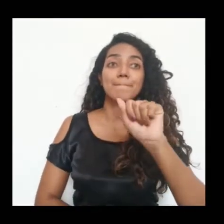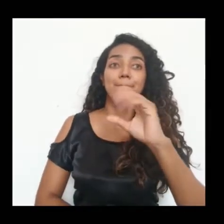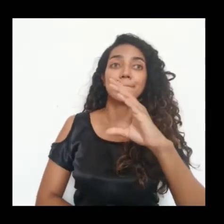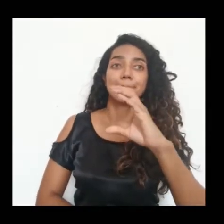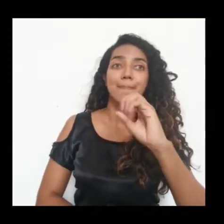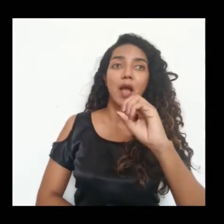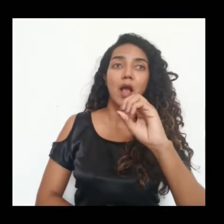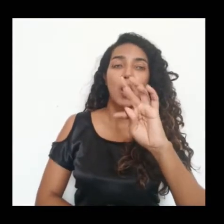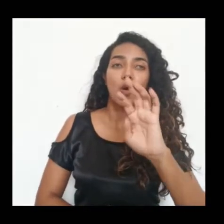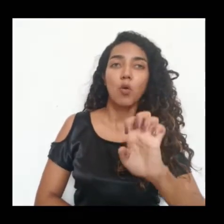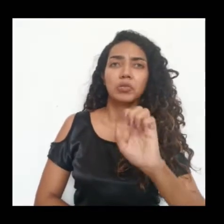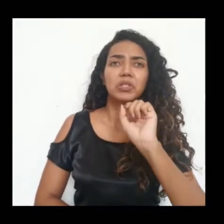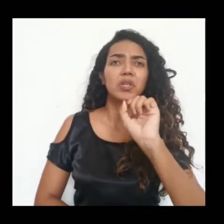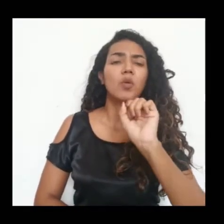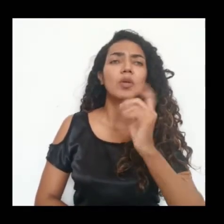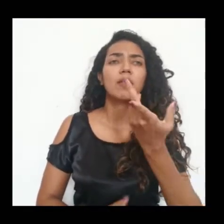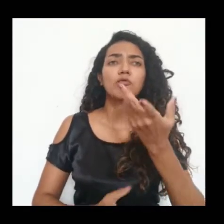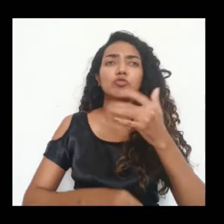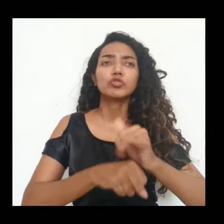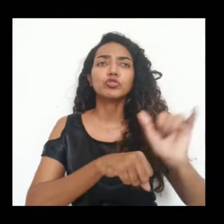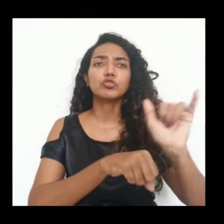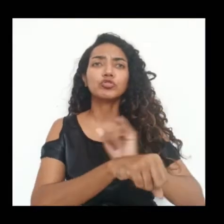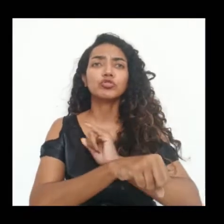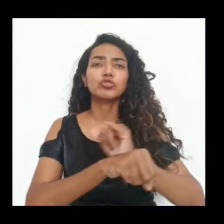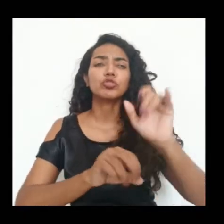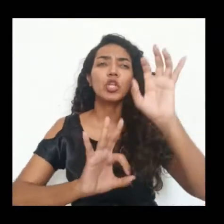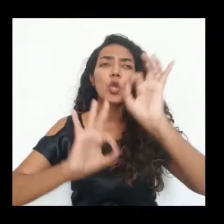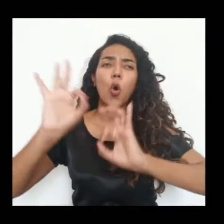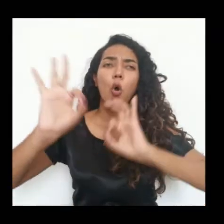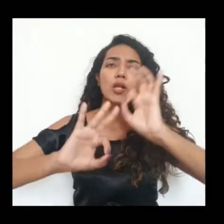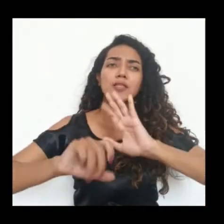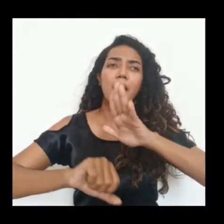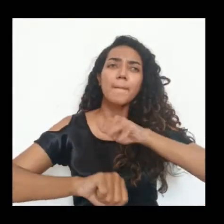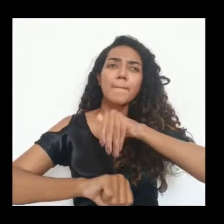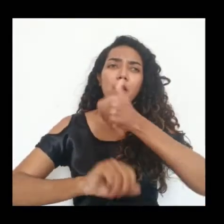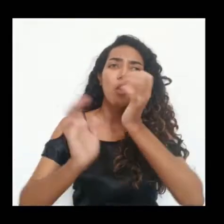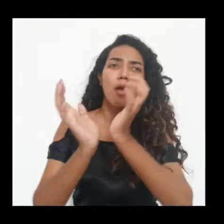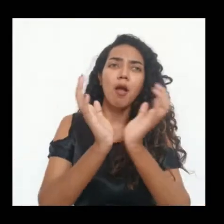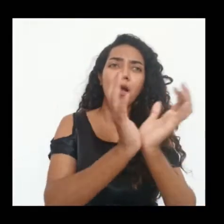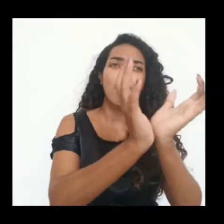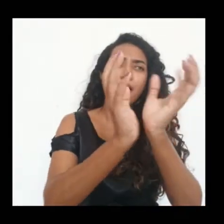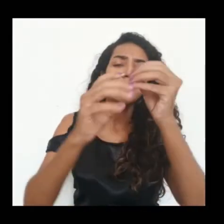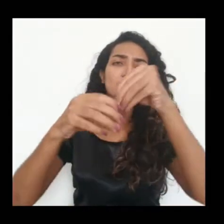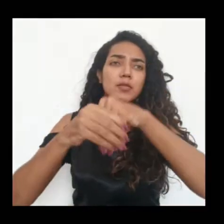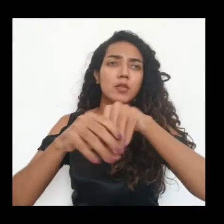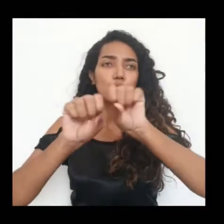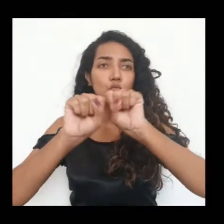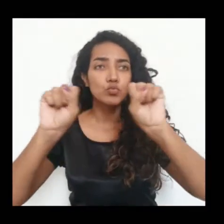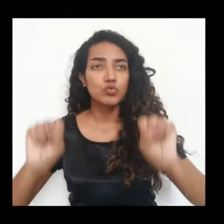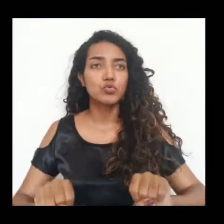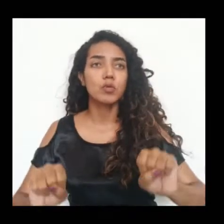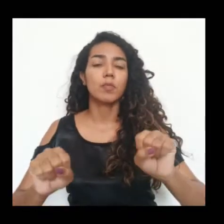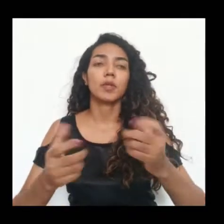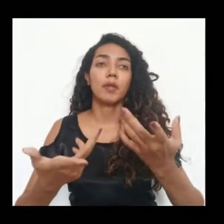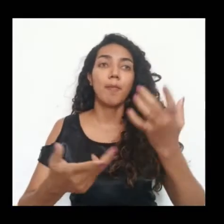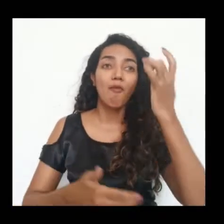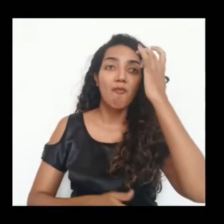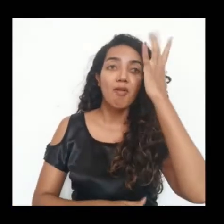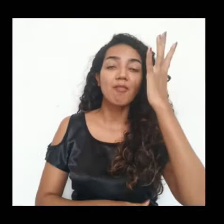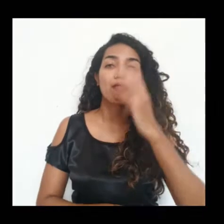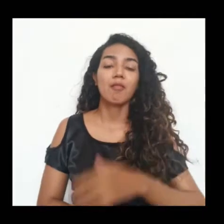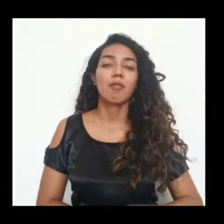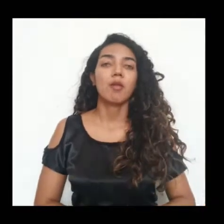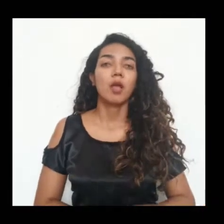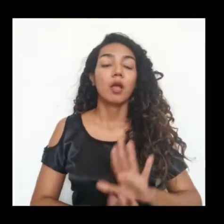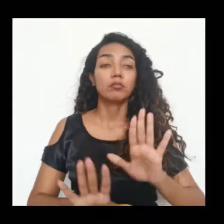forma de organizar melhor nossas classes do sistema, de modularizar melhor o nosso sistema. A ideia